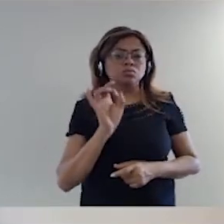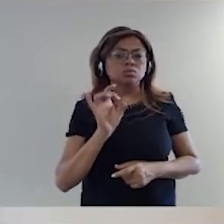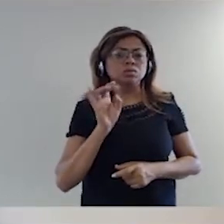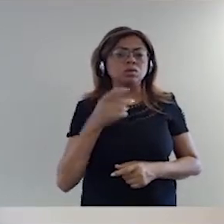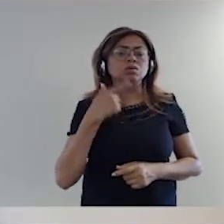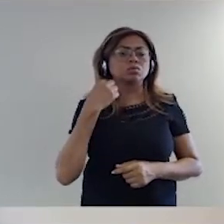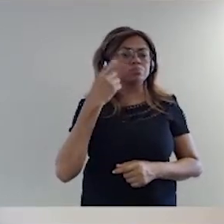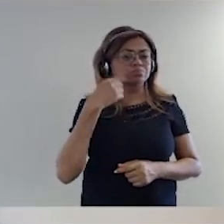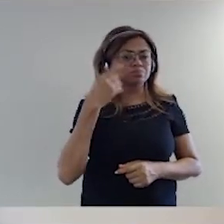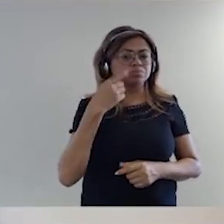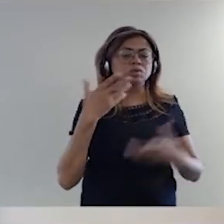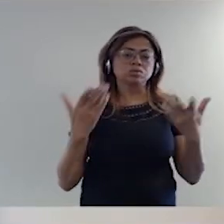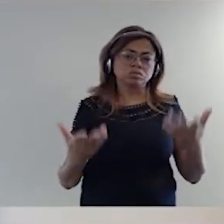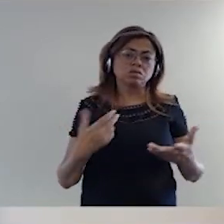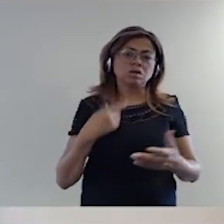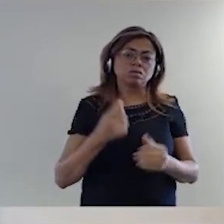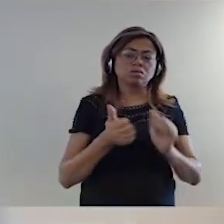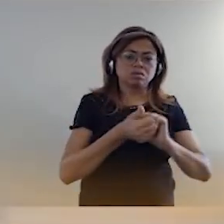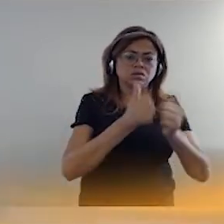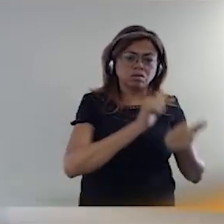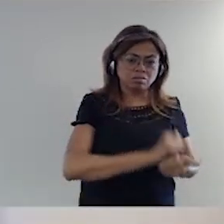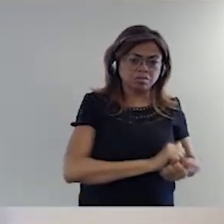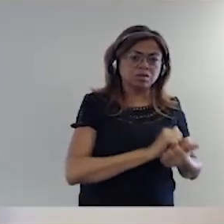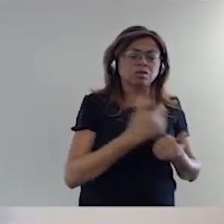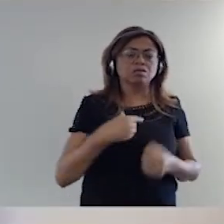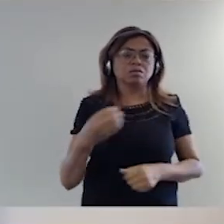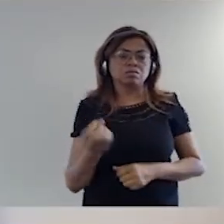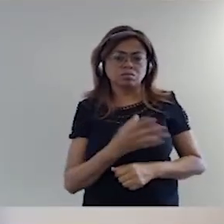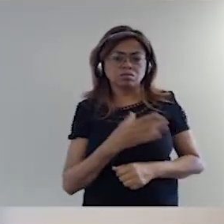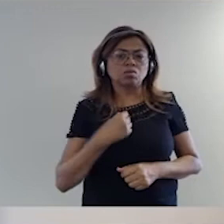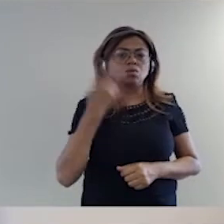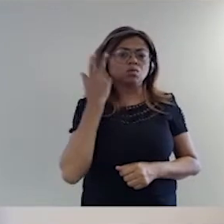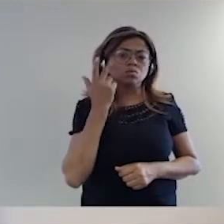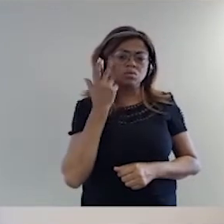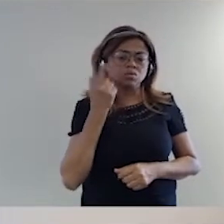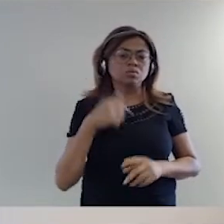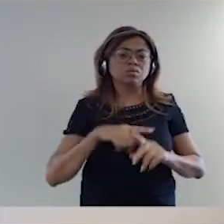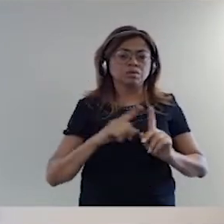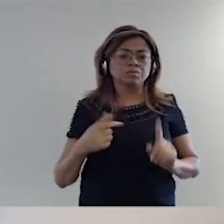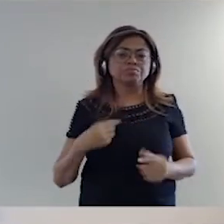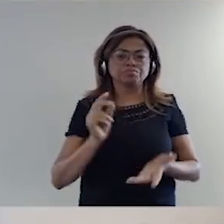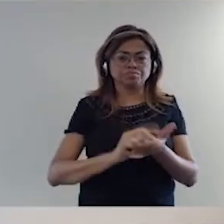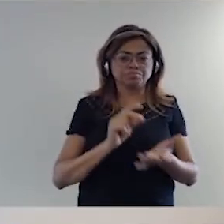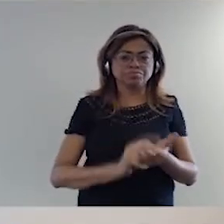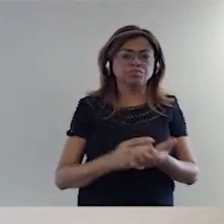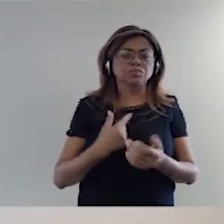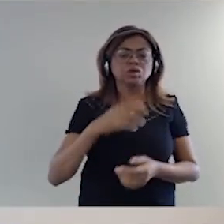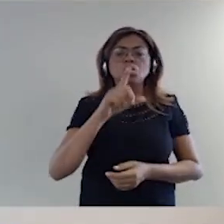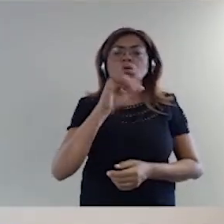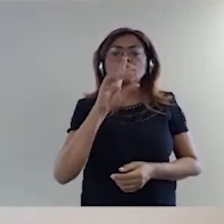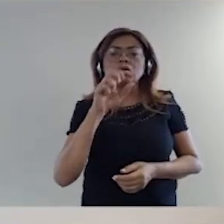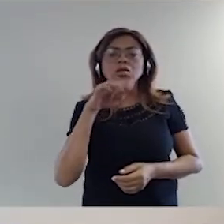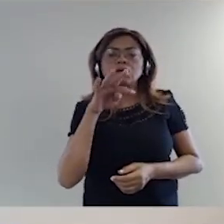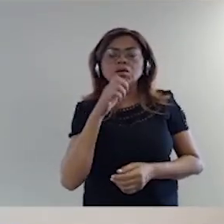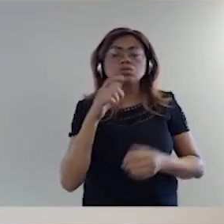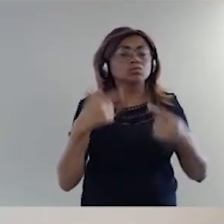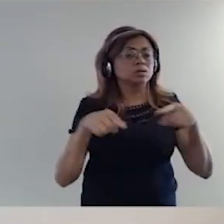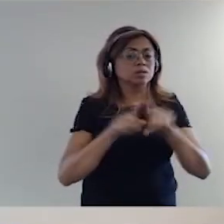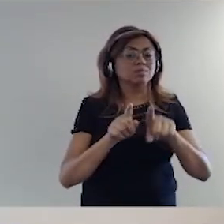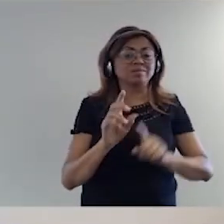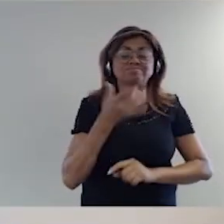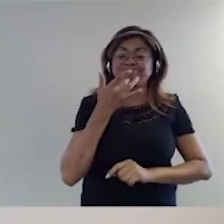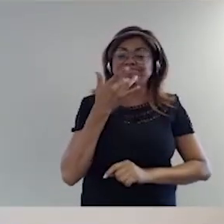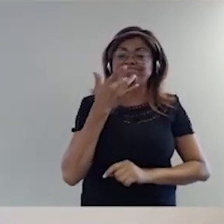o advogado se adaptar a essa nova realidade nossa, né? O cliente, ele não quer aceitar